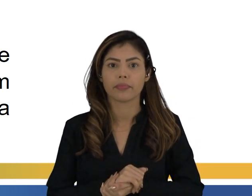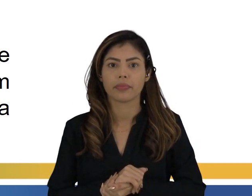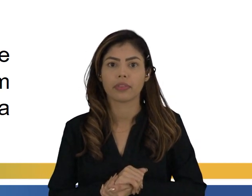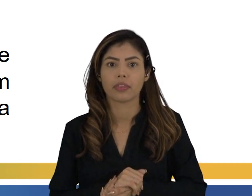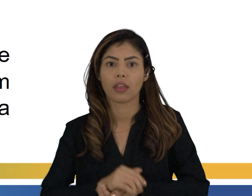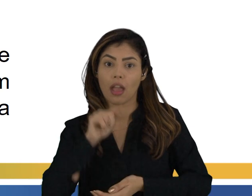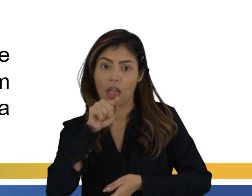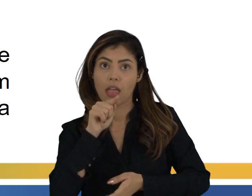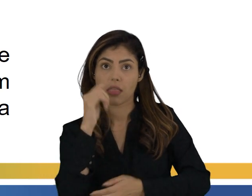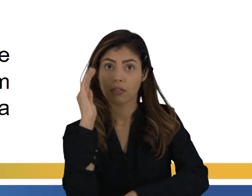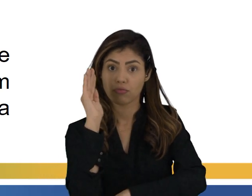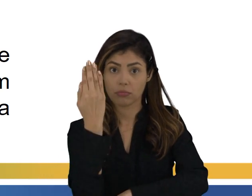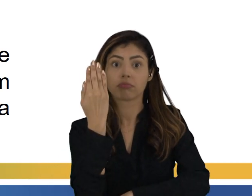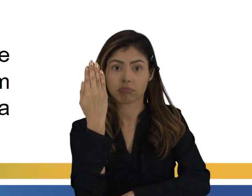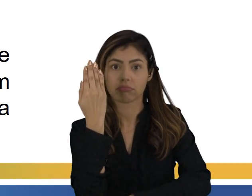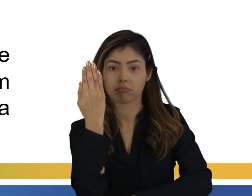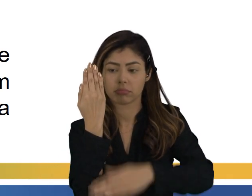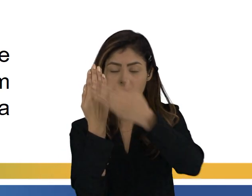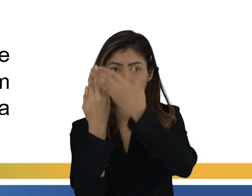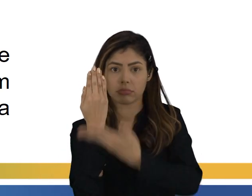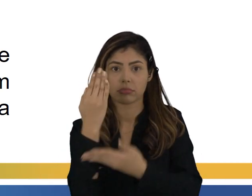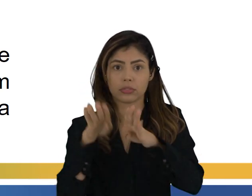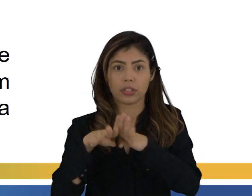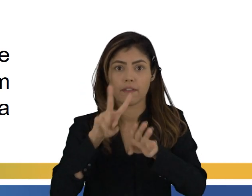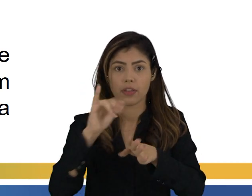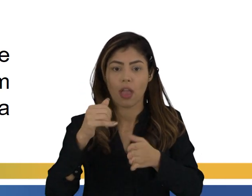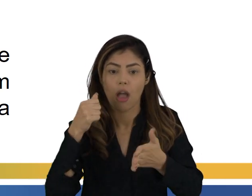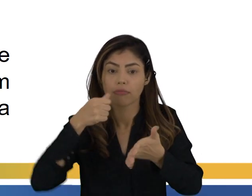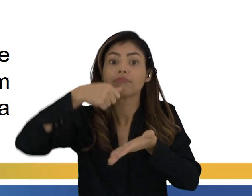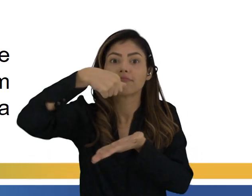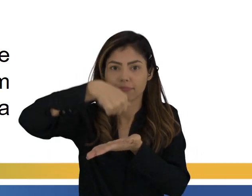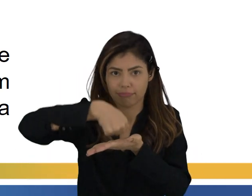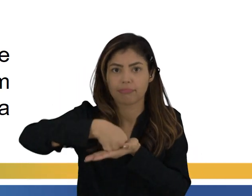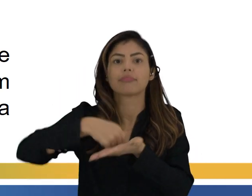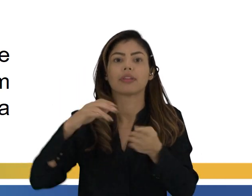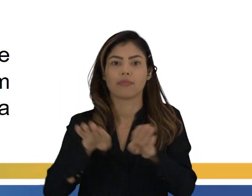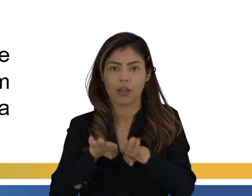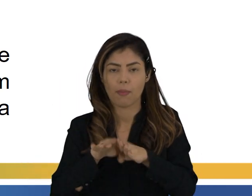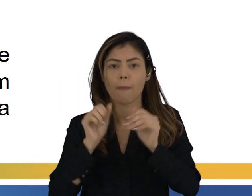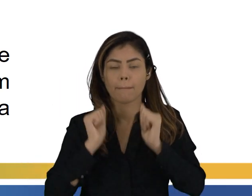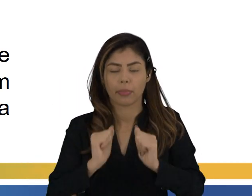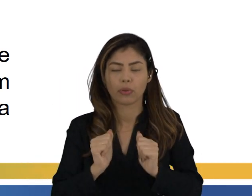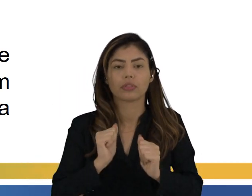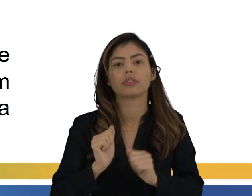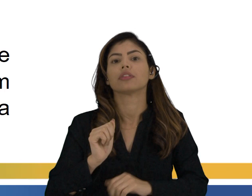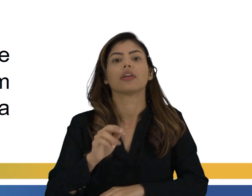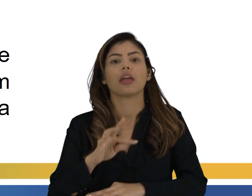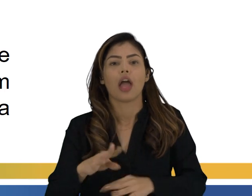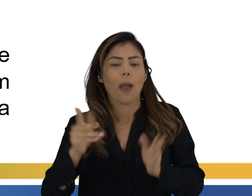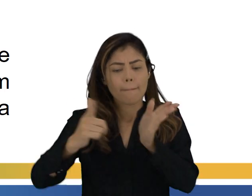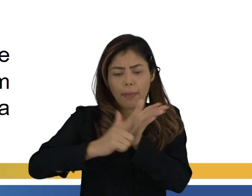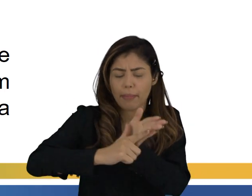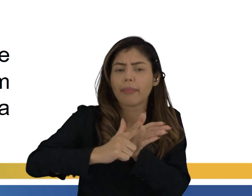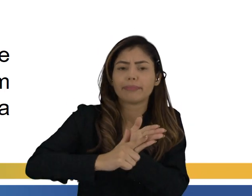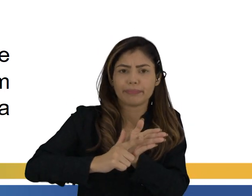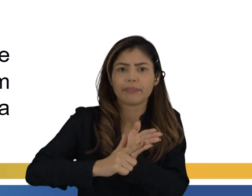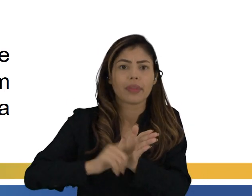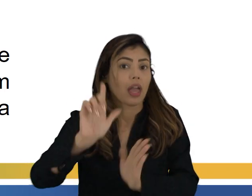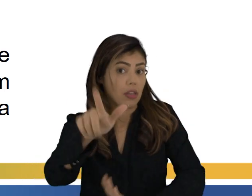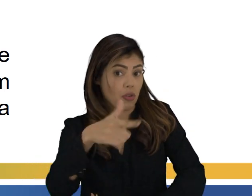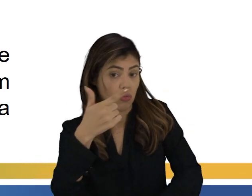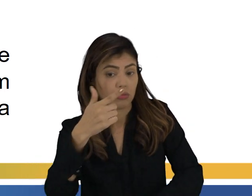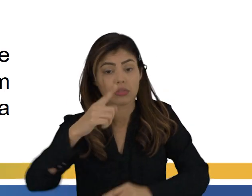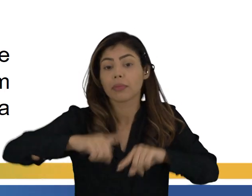essa chapa de madeira, ela vai servir como um carimbo, e pode ser carimbada essa imagem em papel e até em